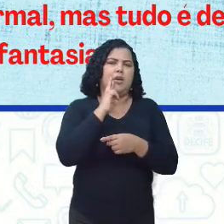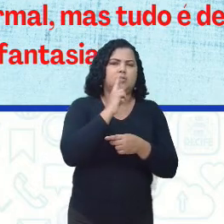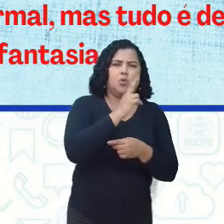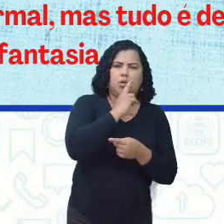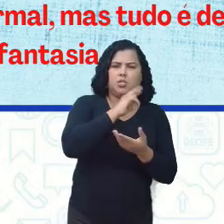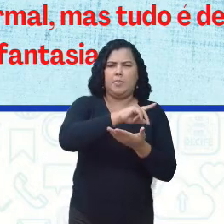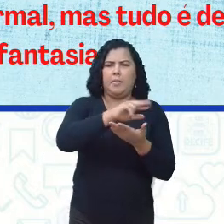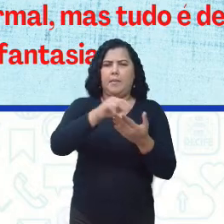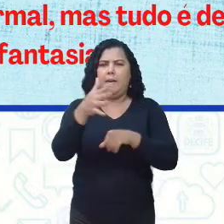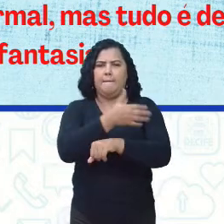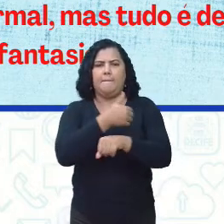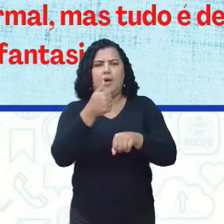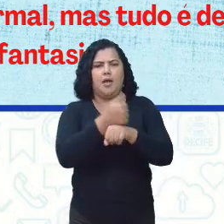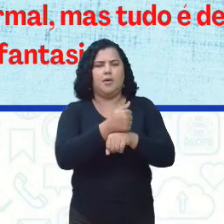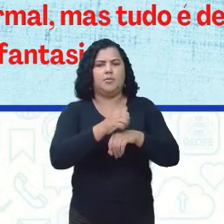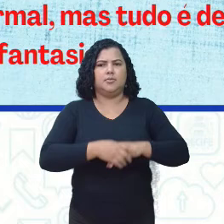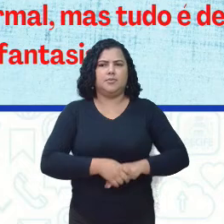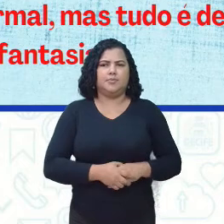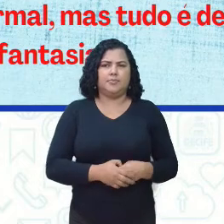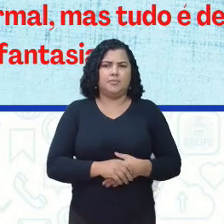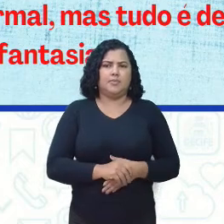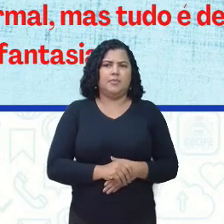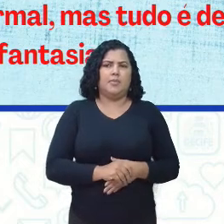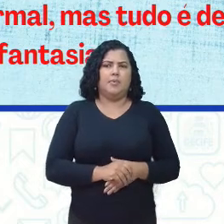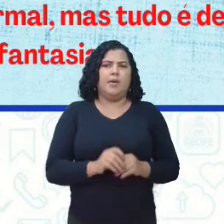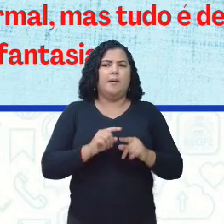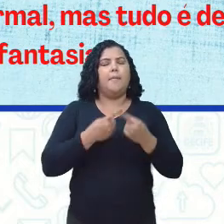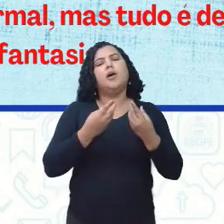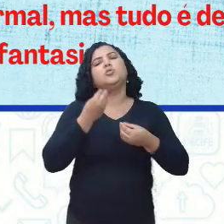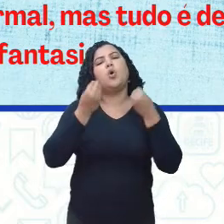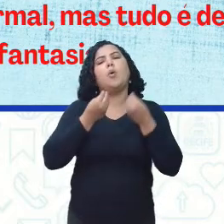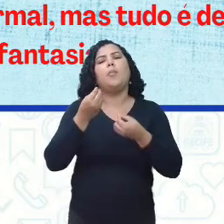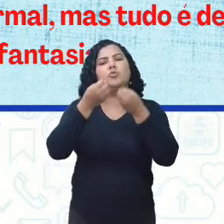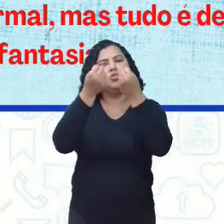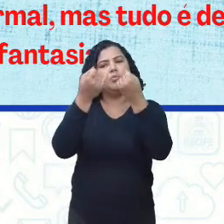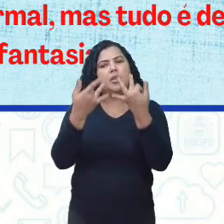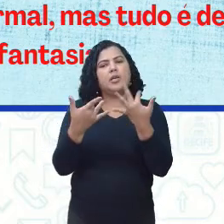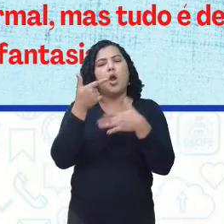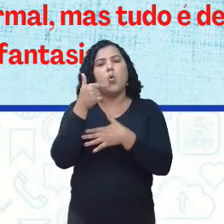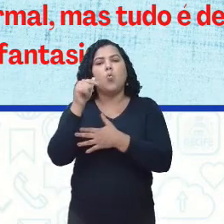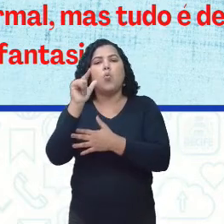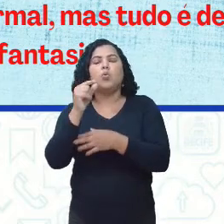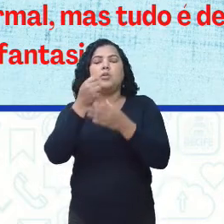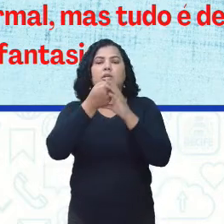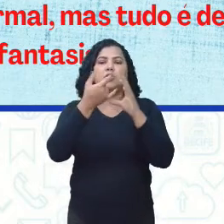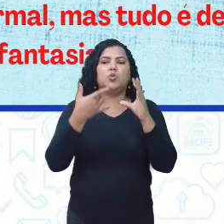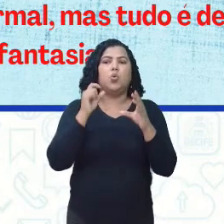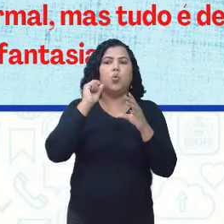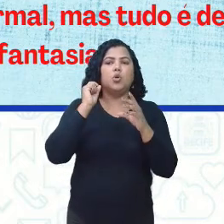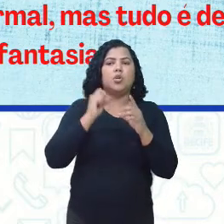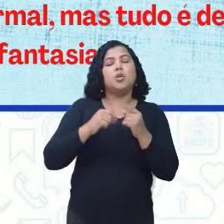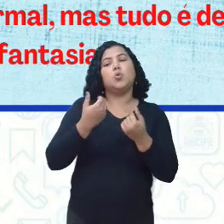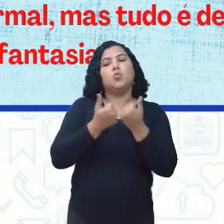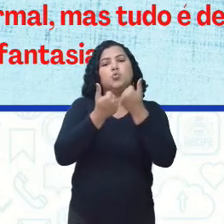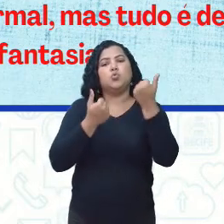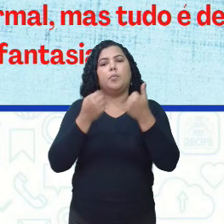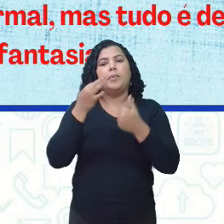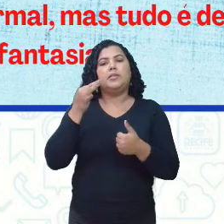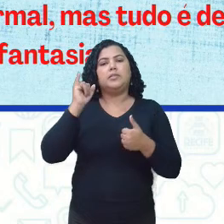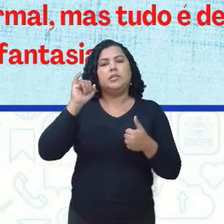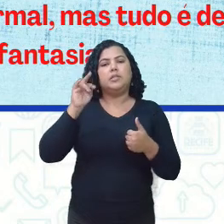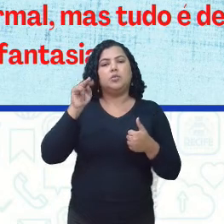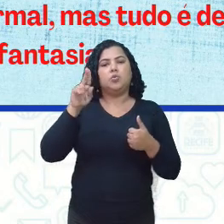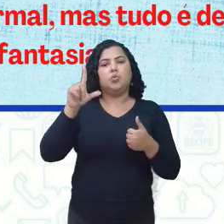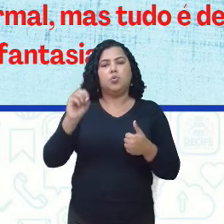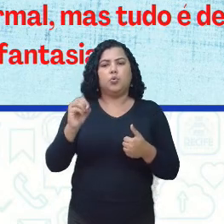mas nada disso é o que parece. Como é que eu posso dizer, com outras palavras, aquilo que o meu subtítulo está dizendo? Então, eu escolhi dizer assim: